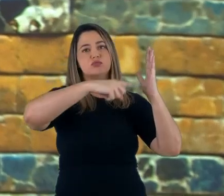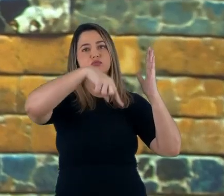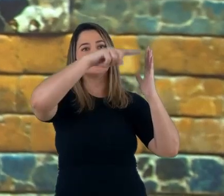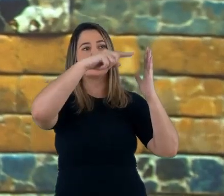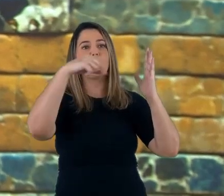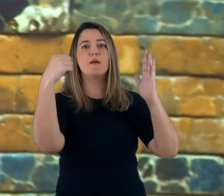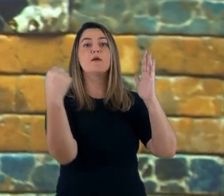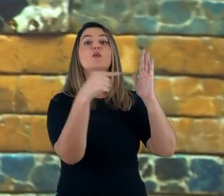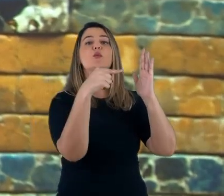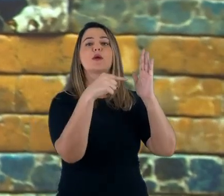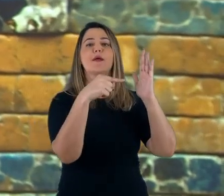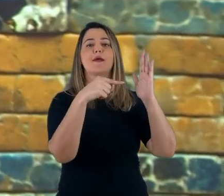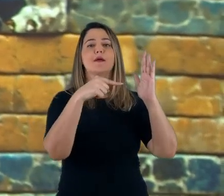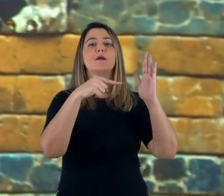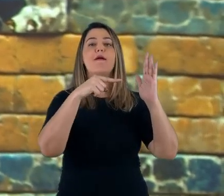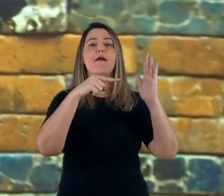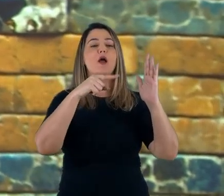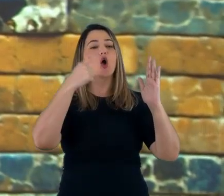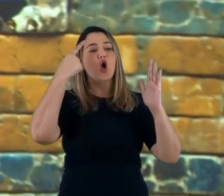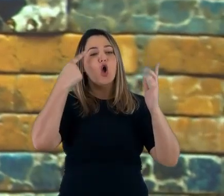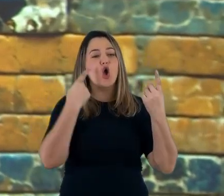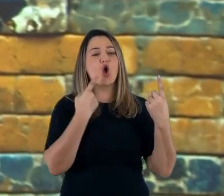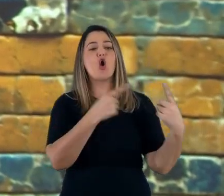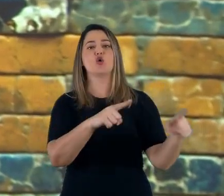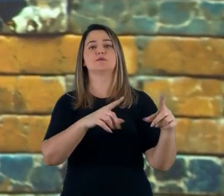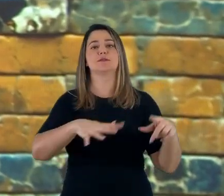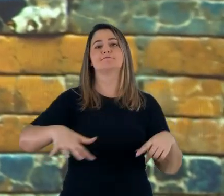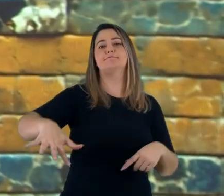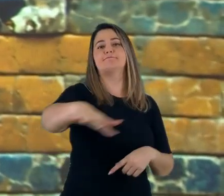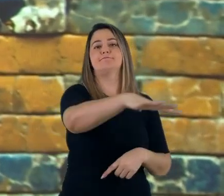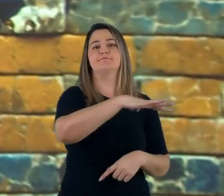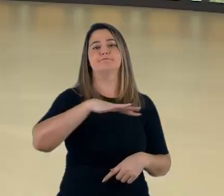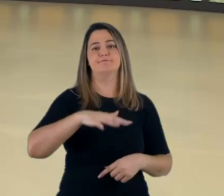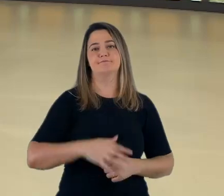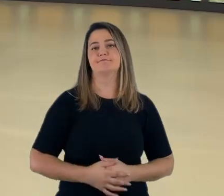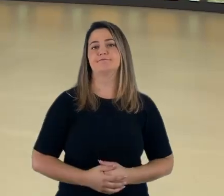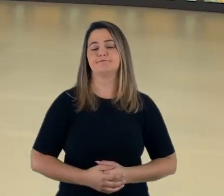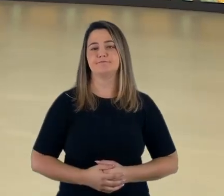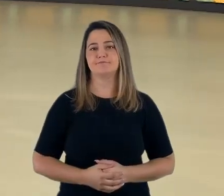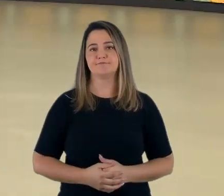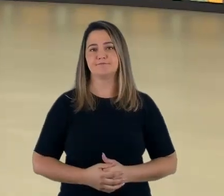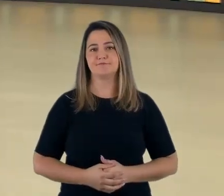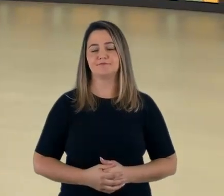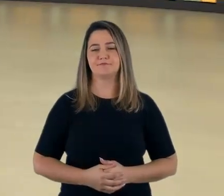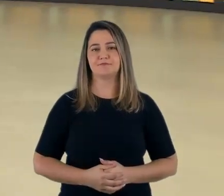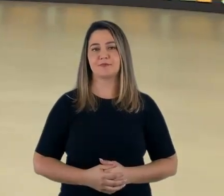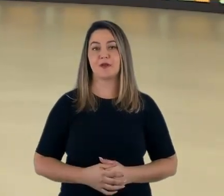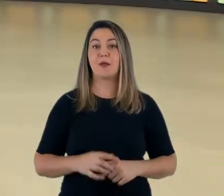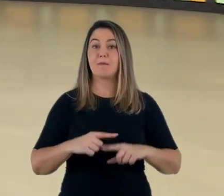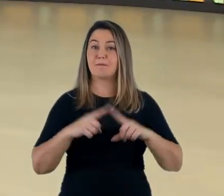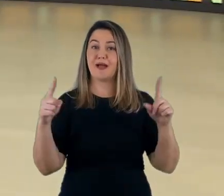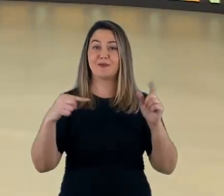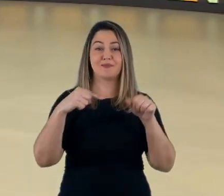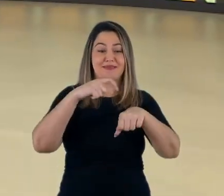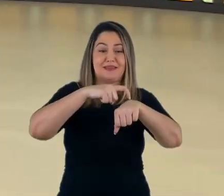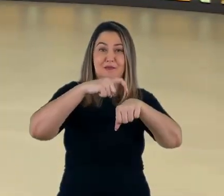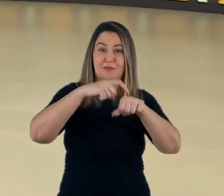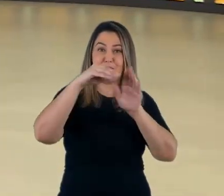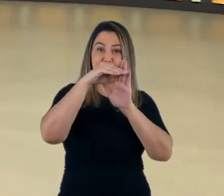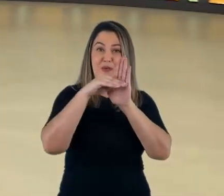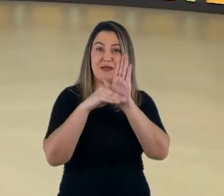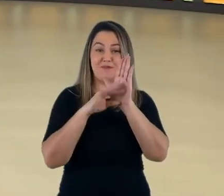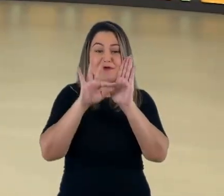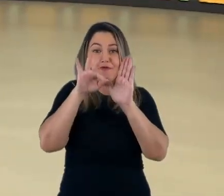os convidados e contra o rei da Babilônia. Mas o tempo do programa de hoje já está chegando ao fim, então eu